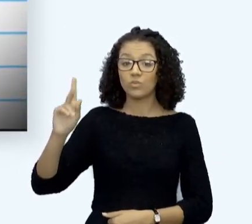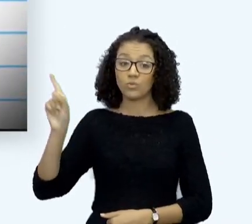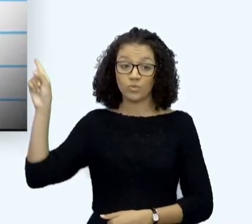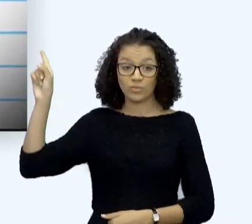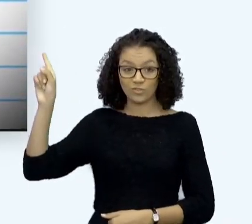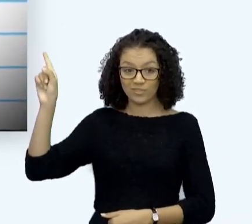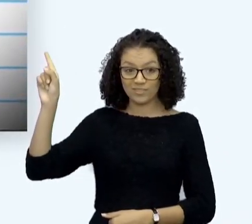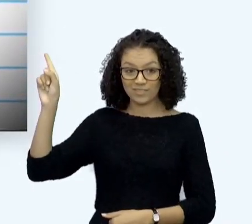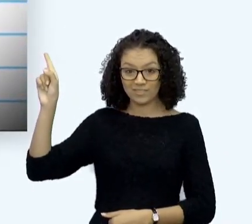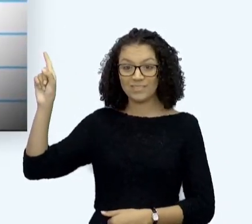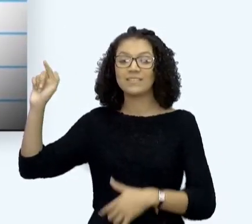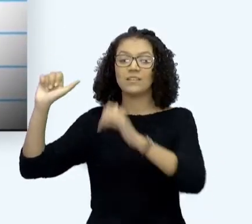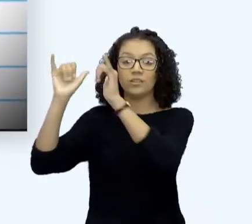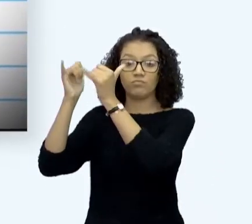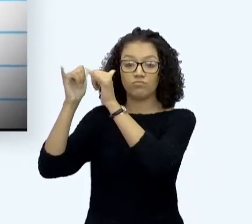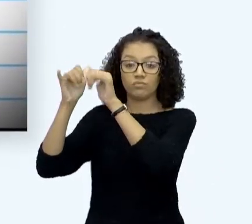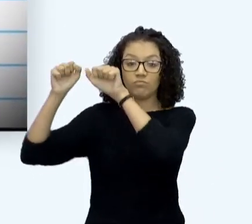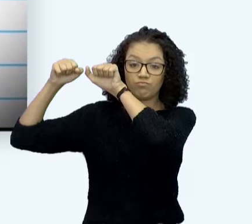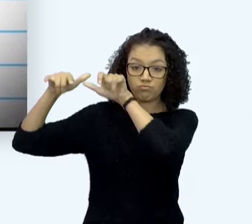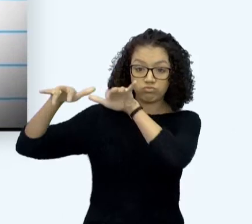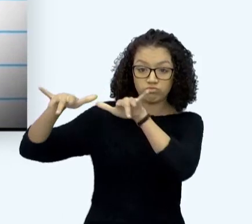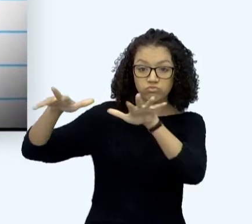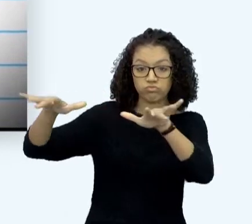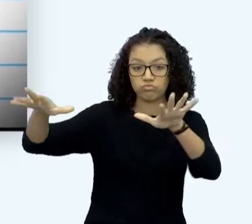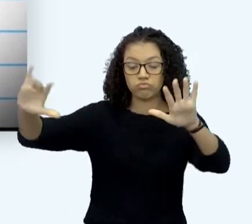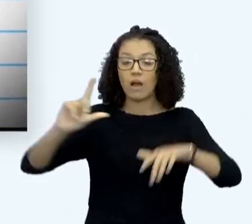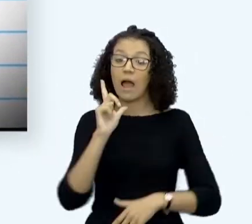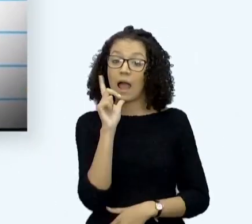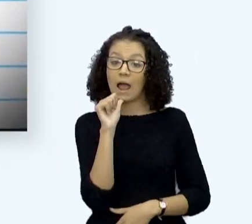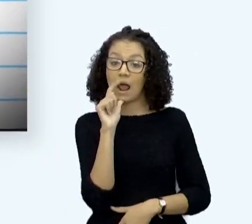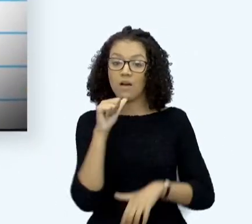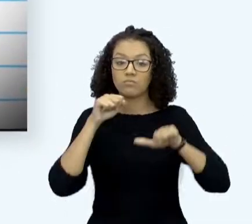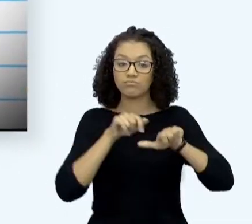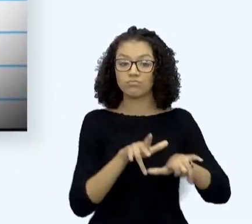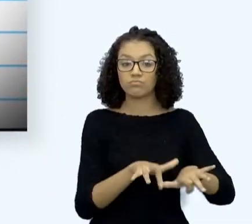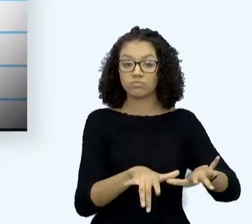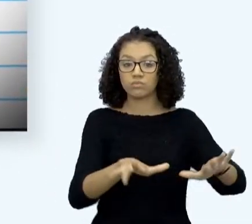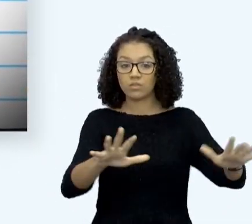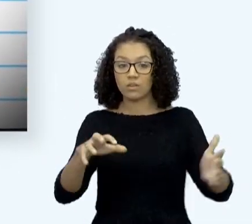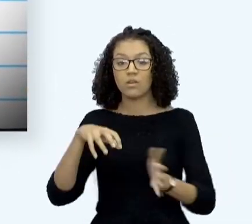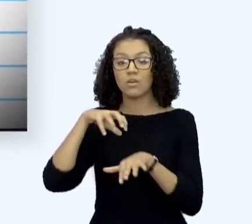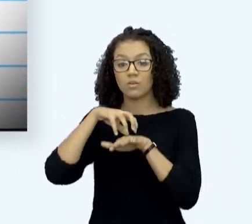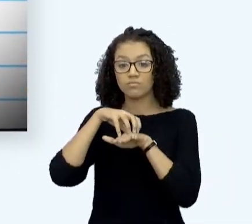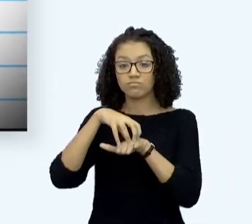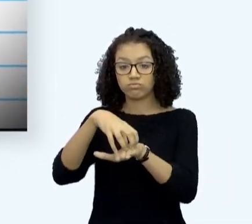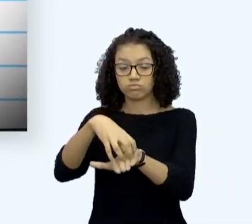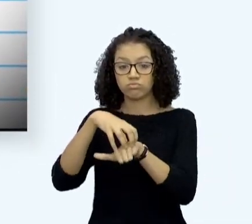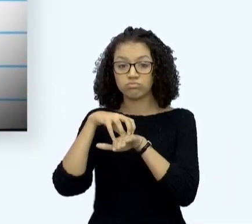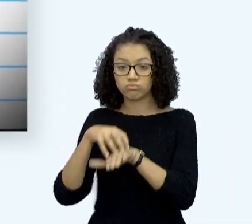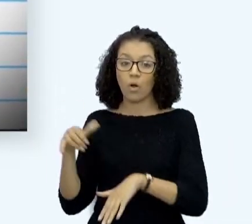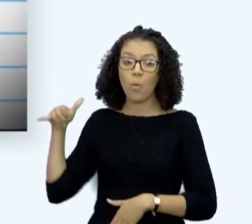os sistemas de geração e distribuição de energia, de água e saneamento, de transporte terrestre, marítimo e aéreo e de